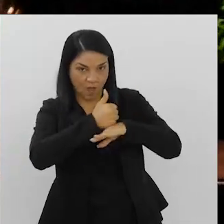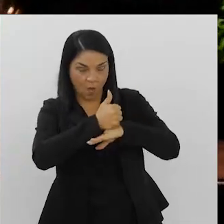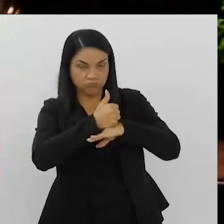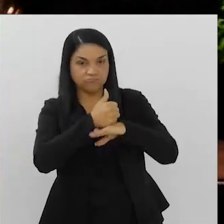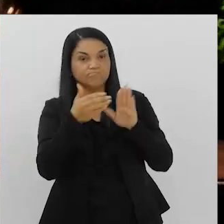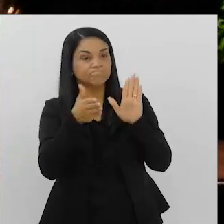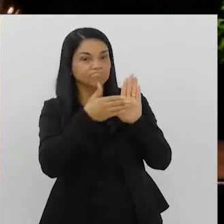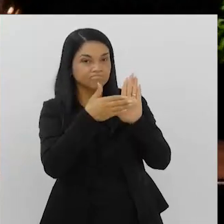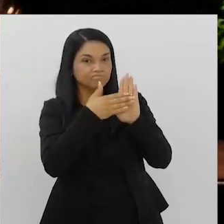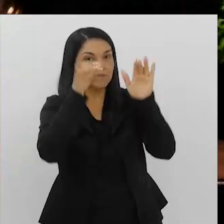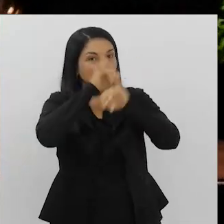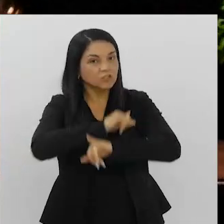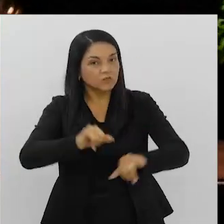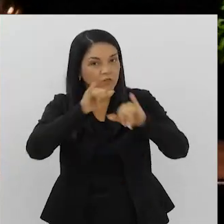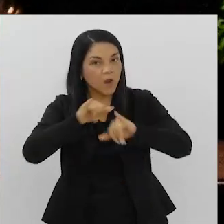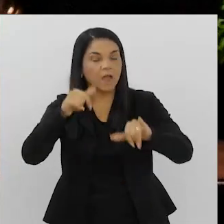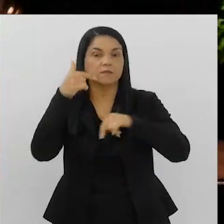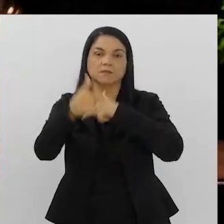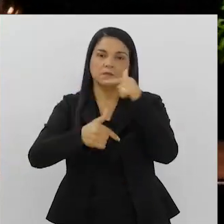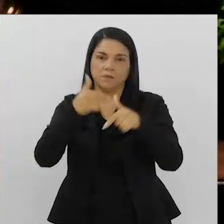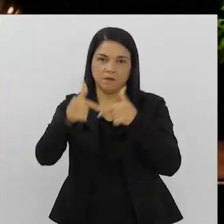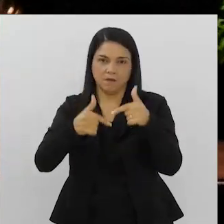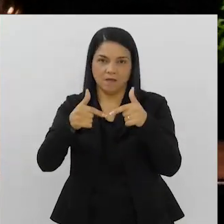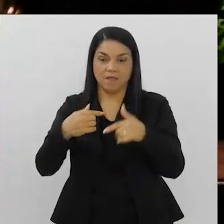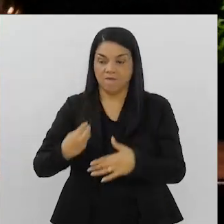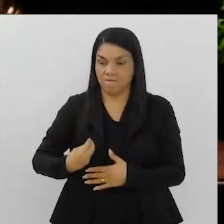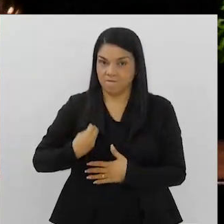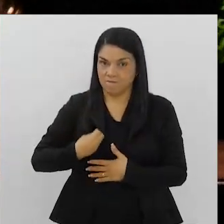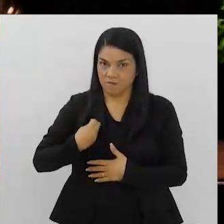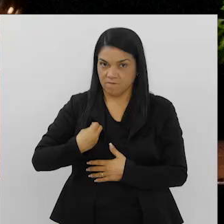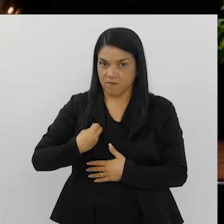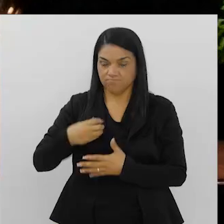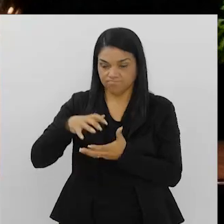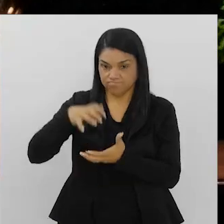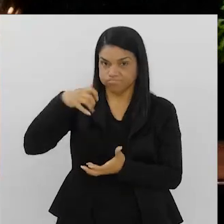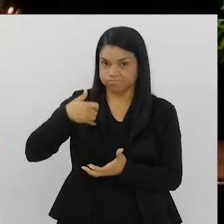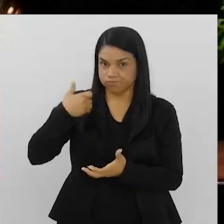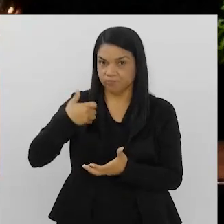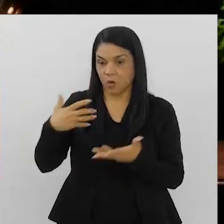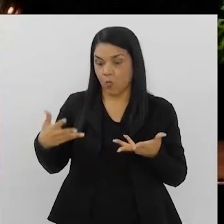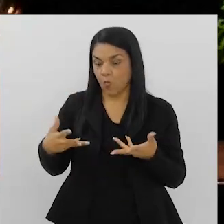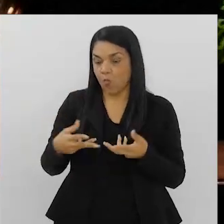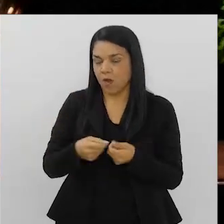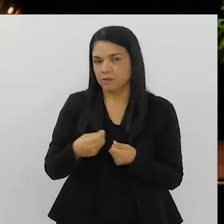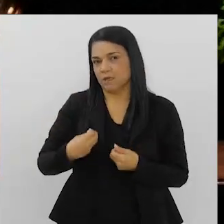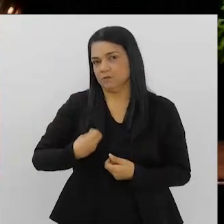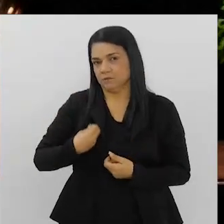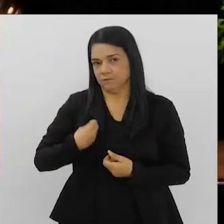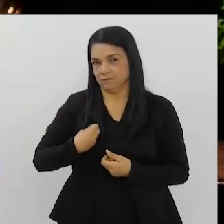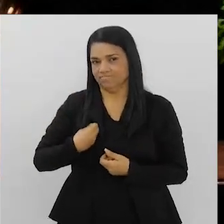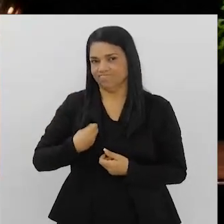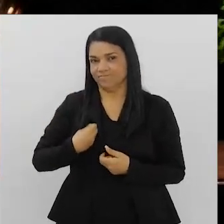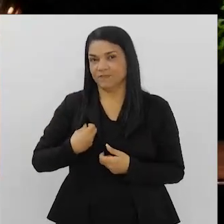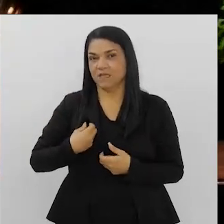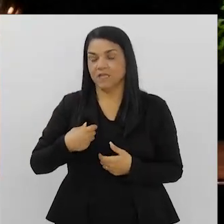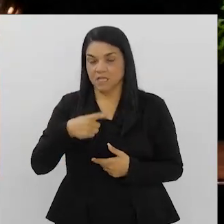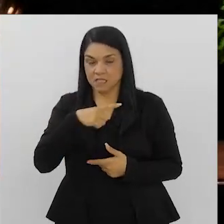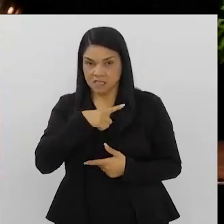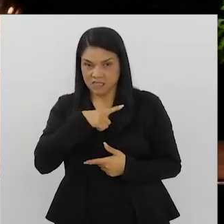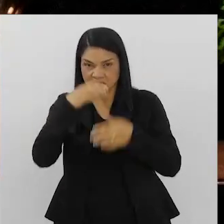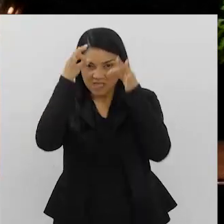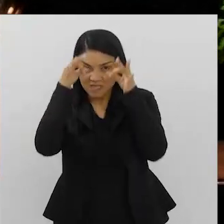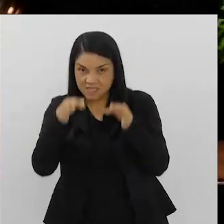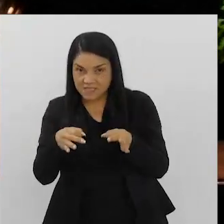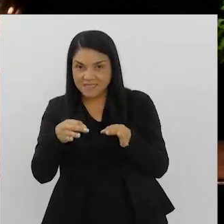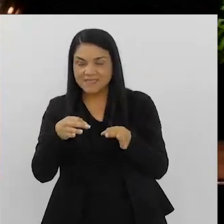A divulgar, a trabalhar, a fazer. Que você viva mais e viva com qualidade. Então, eu tenho certeza que todo